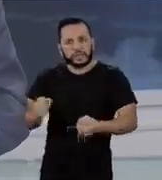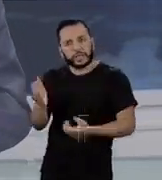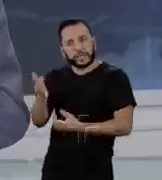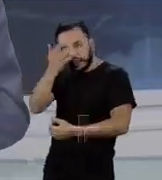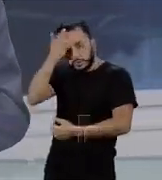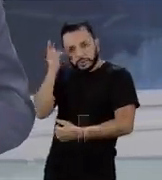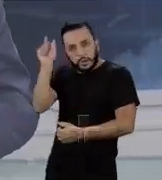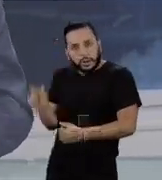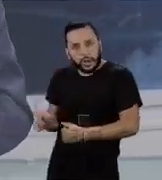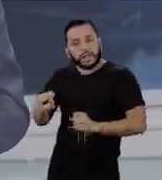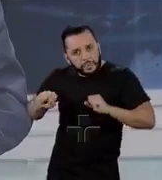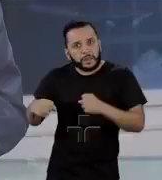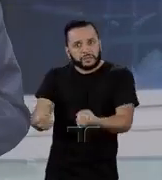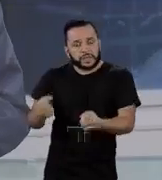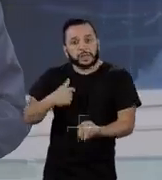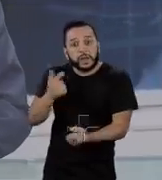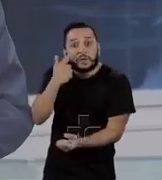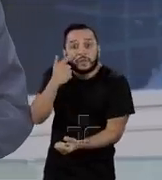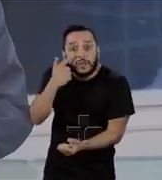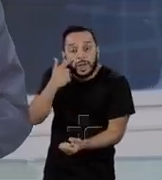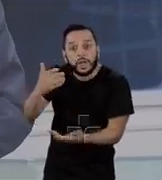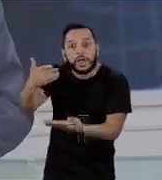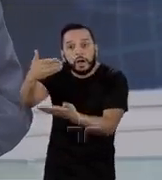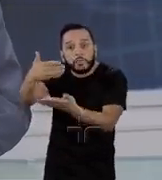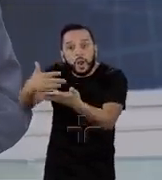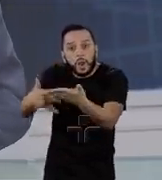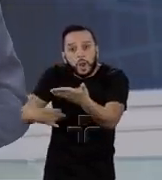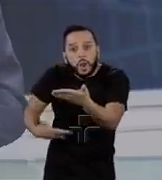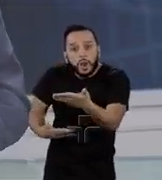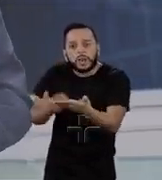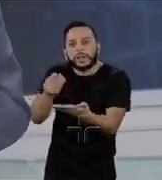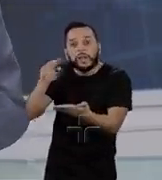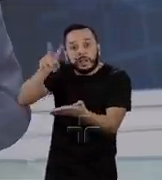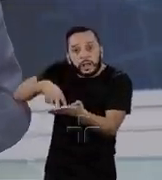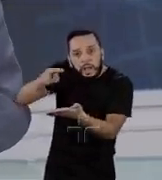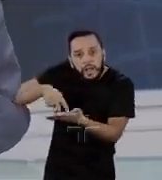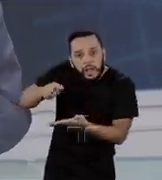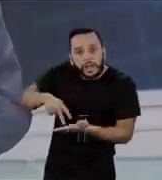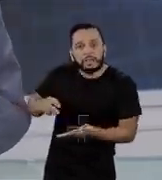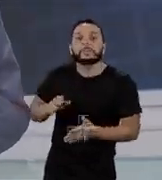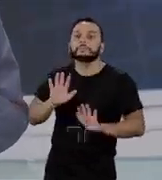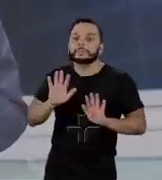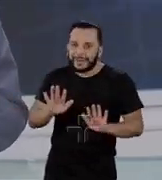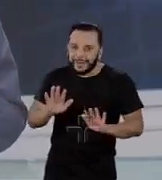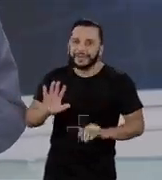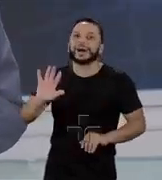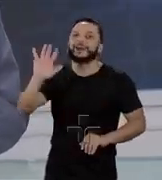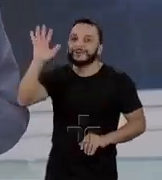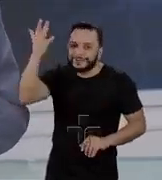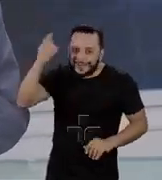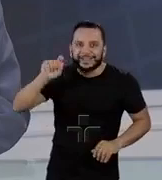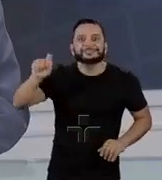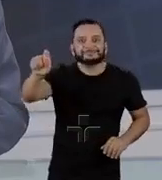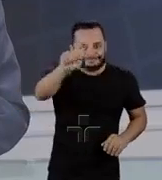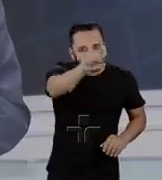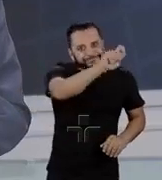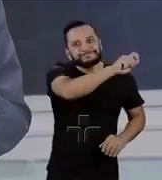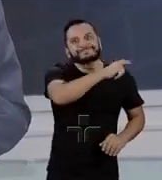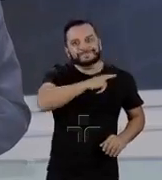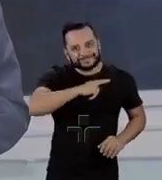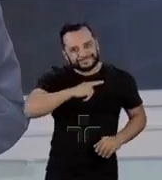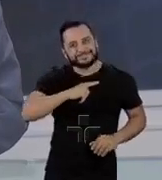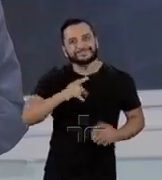vai poder defender o seu cliente sem conhecer a acusação? É um exemplo simples, mas que ainda acontece, infelizmente.